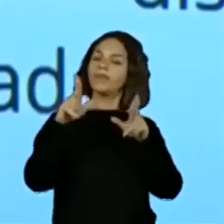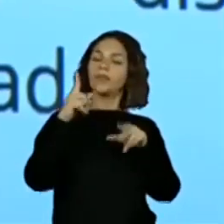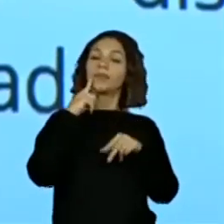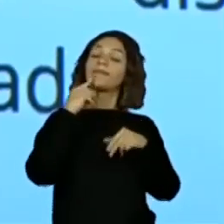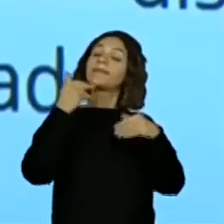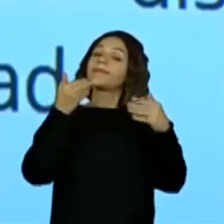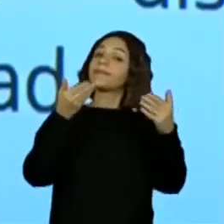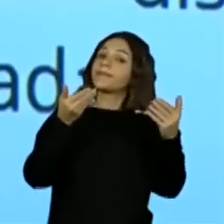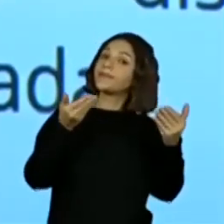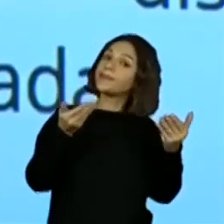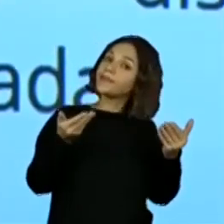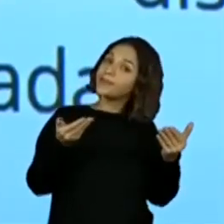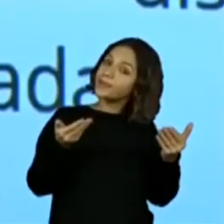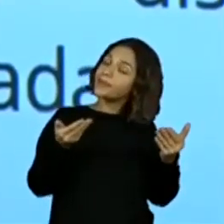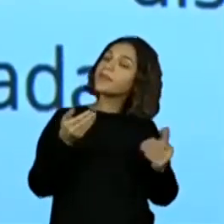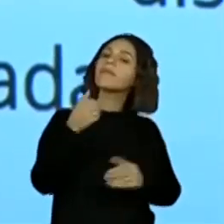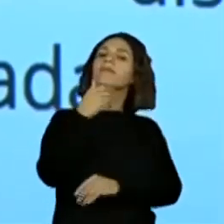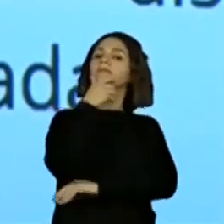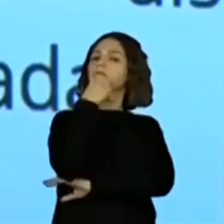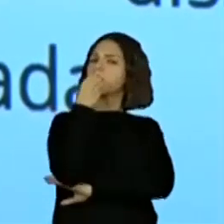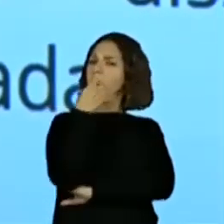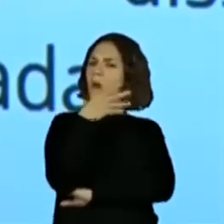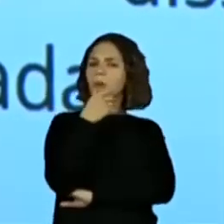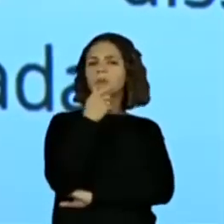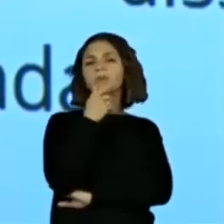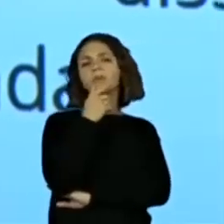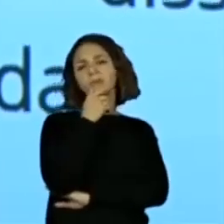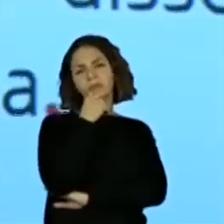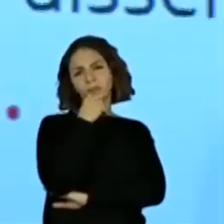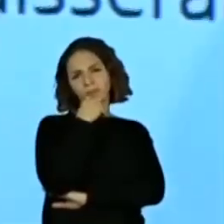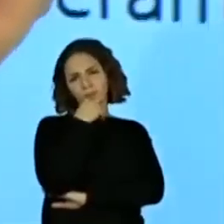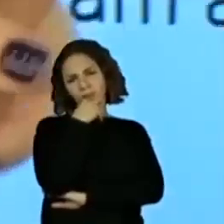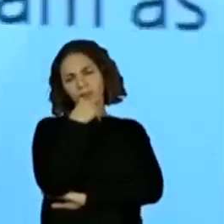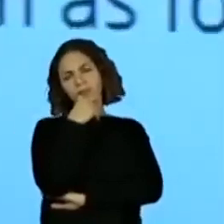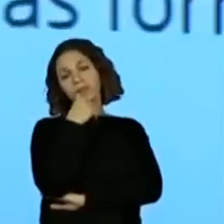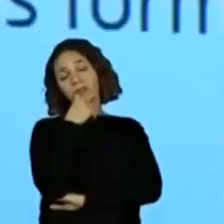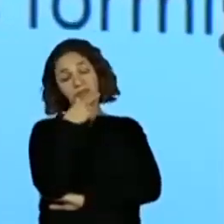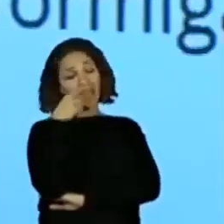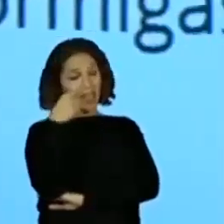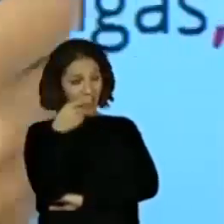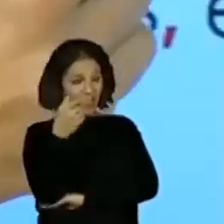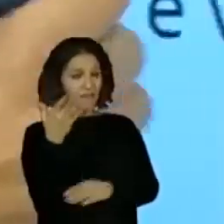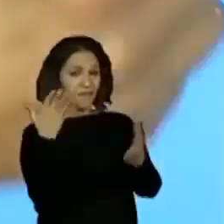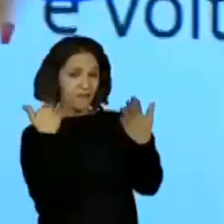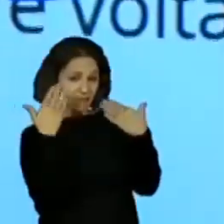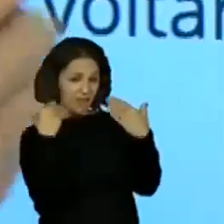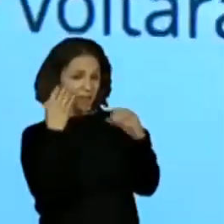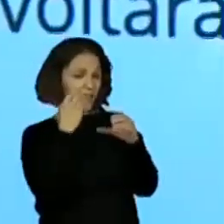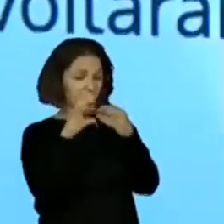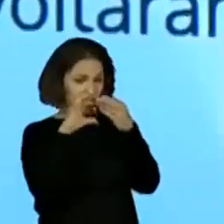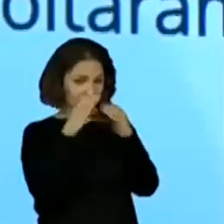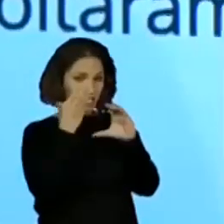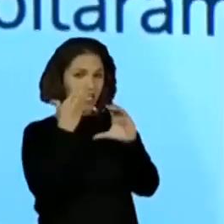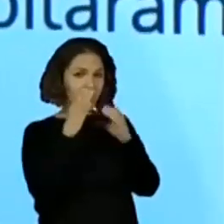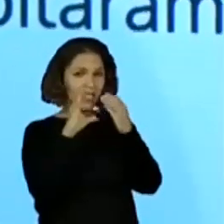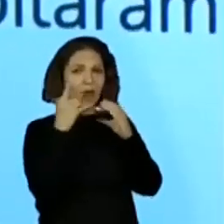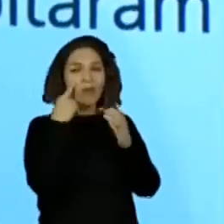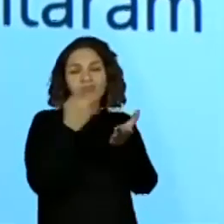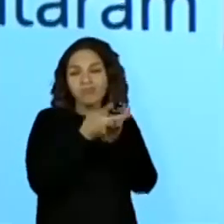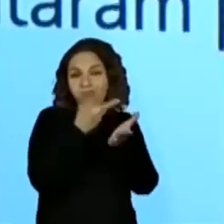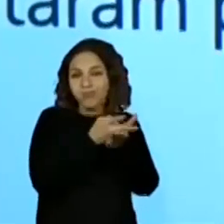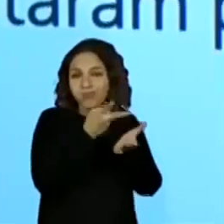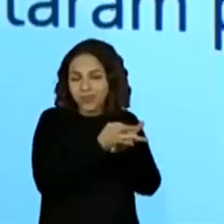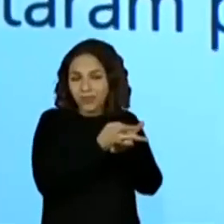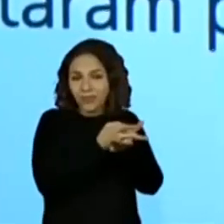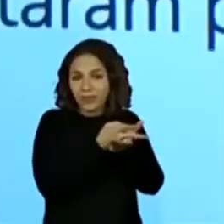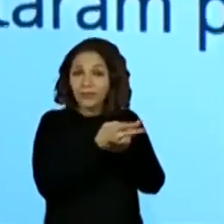Afirmando alguma coisa. Bom. Se você passou o verão cantando, olha meu segmento aqui.